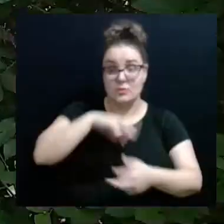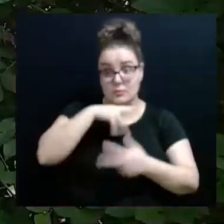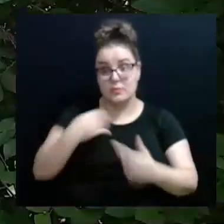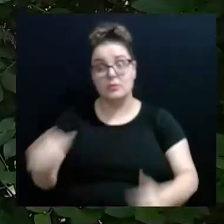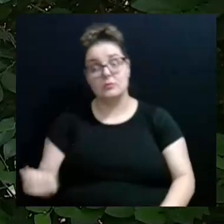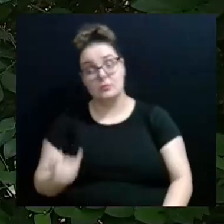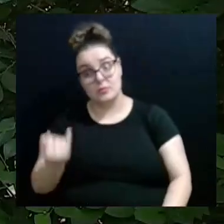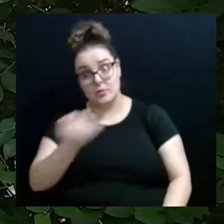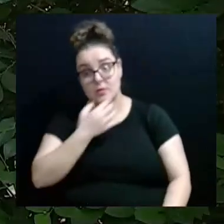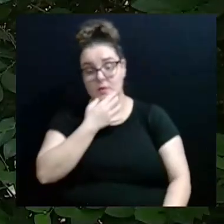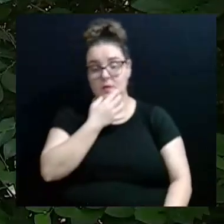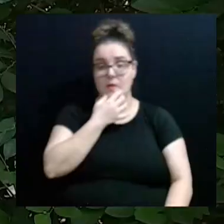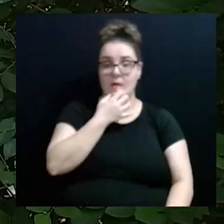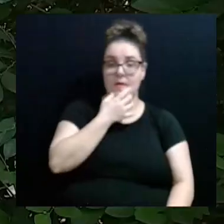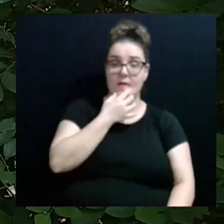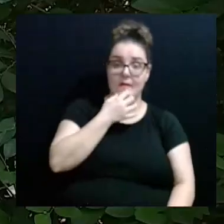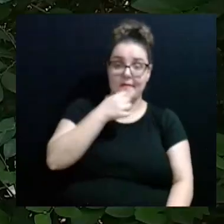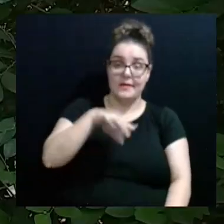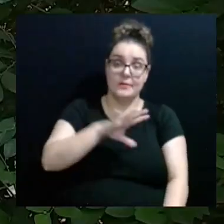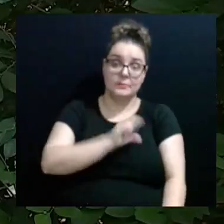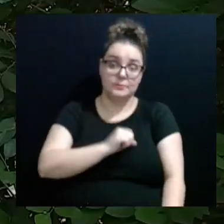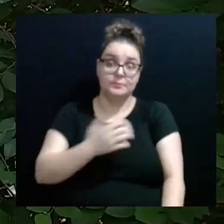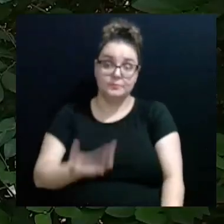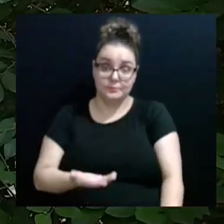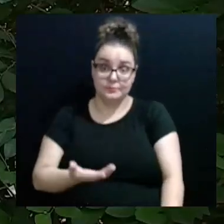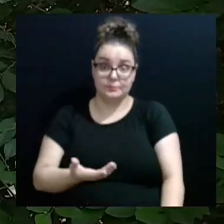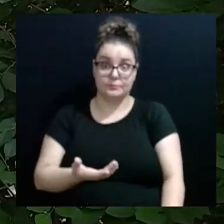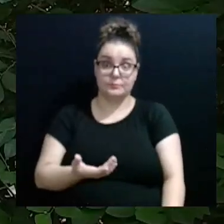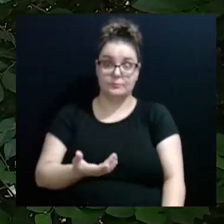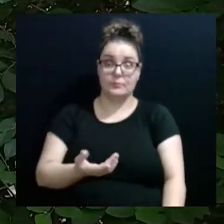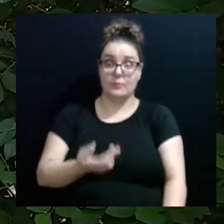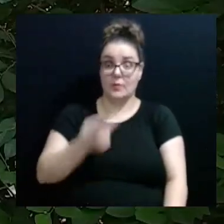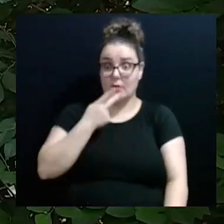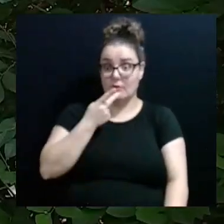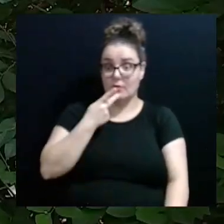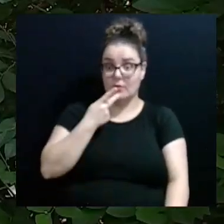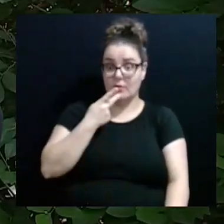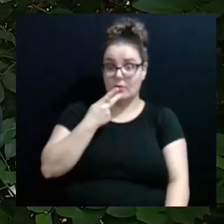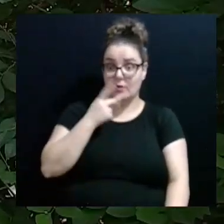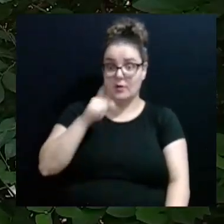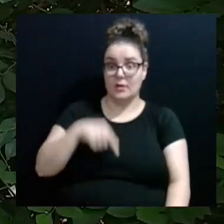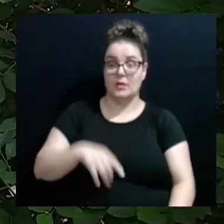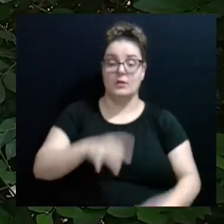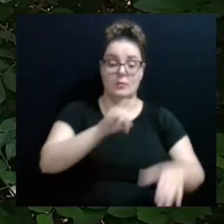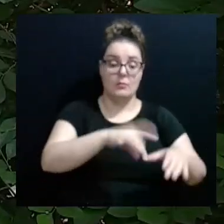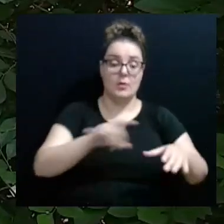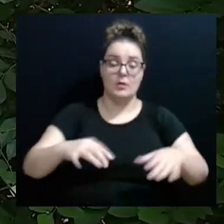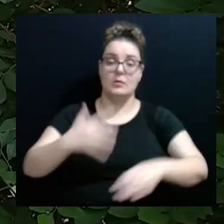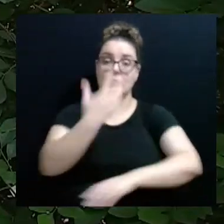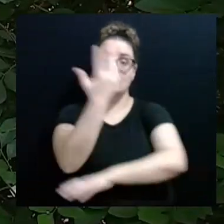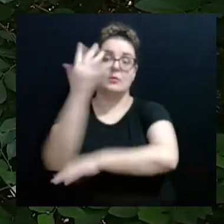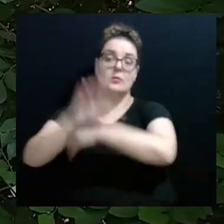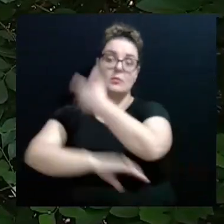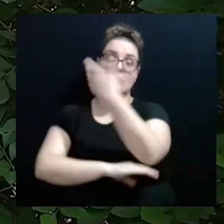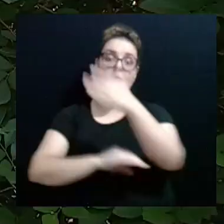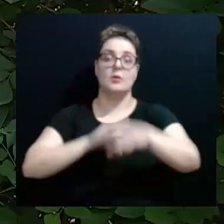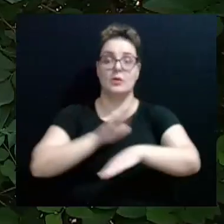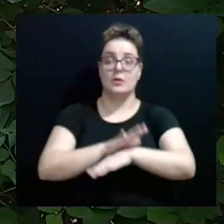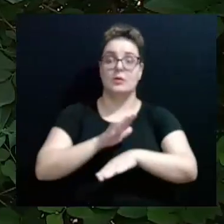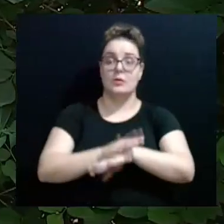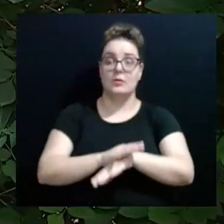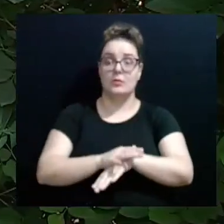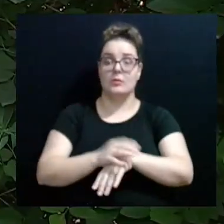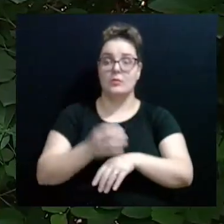E eles gostam, eles são grandes, eu falo que eles são plantadores de florestas, porque eles ajudam a dispersar sementes. Eles gostam muito de